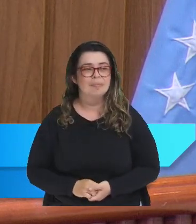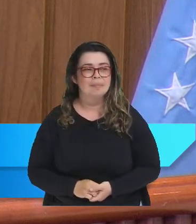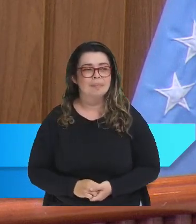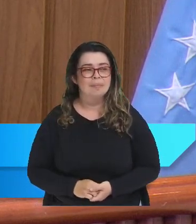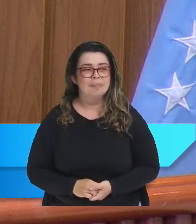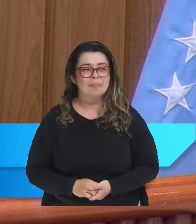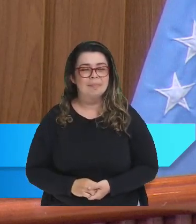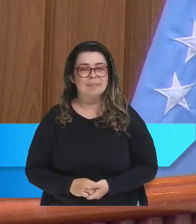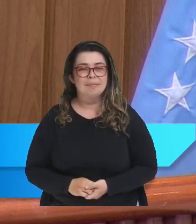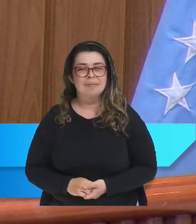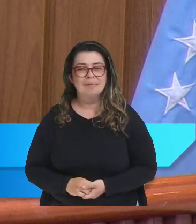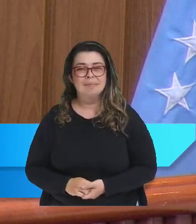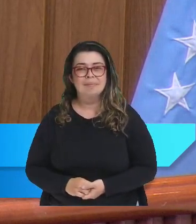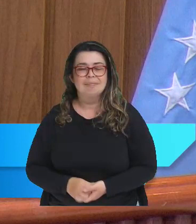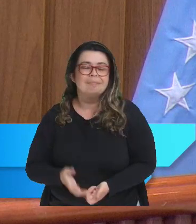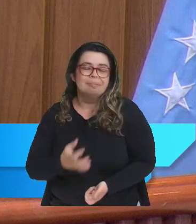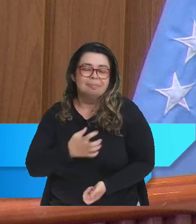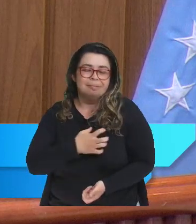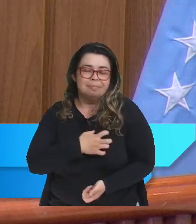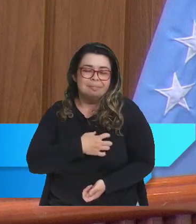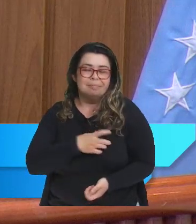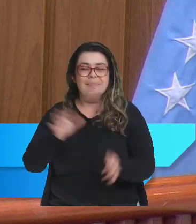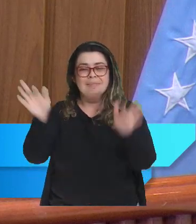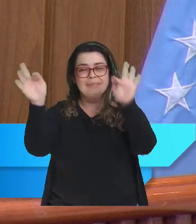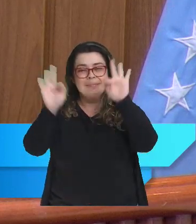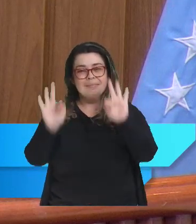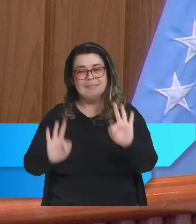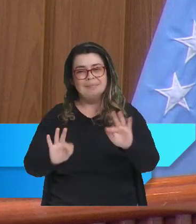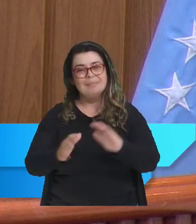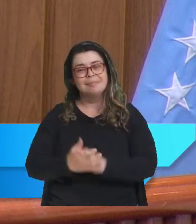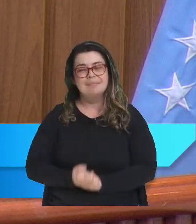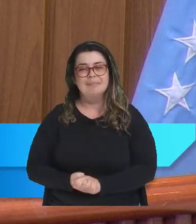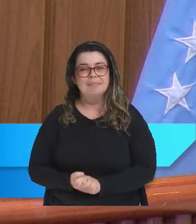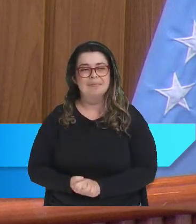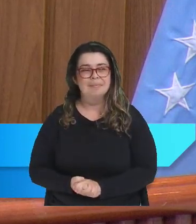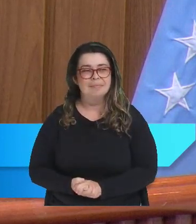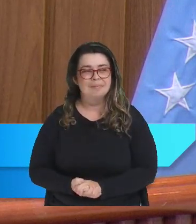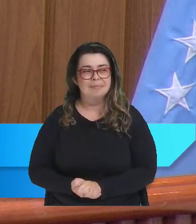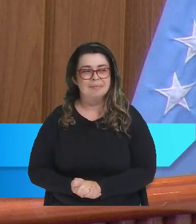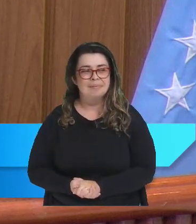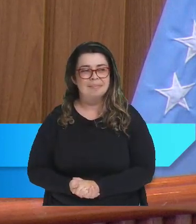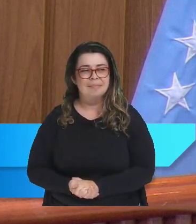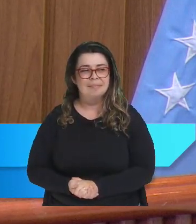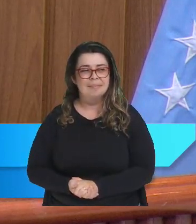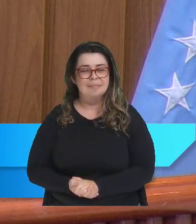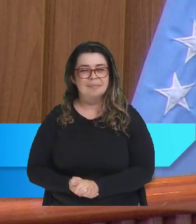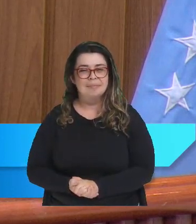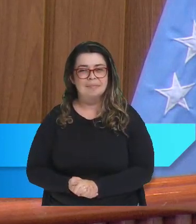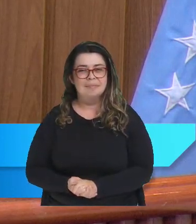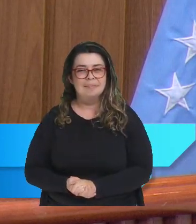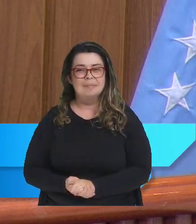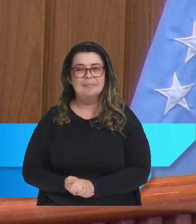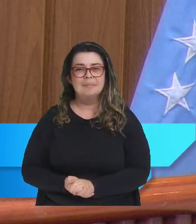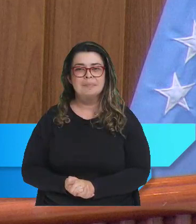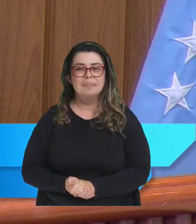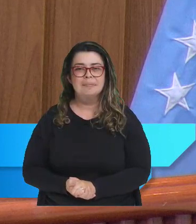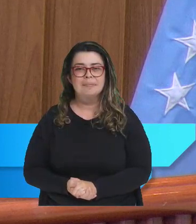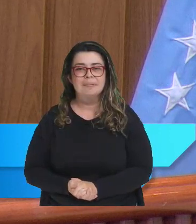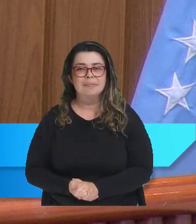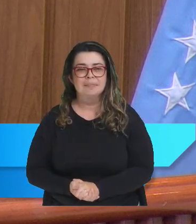senti lisonjeado, né? Foi o primeiro, né? Fui o primeiro